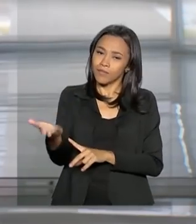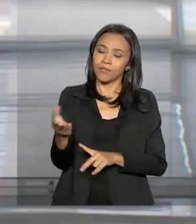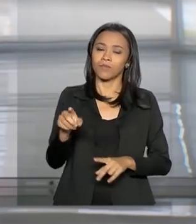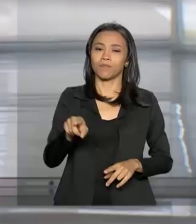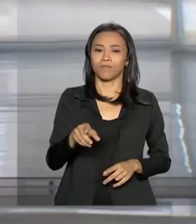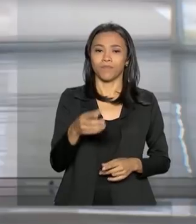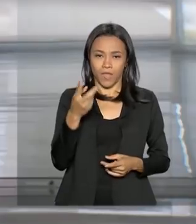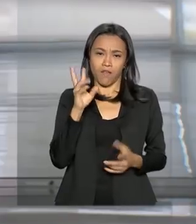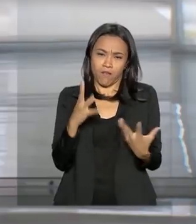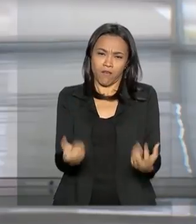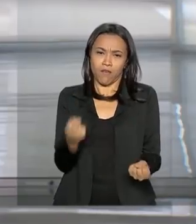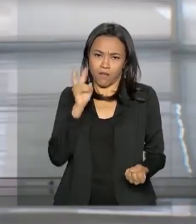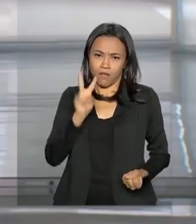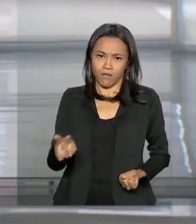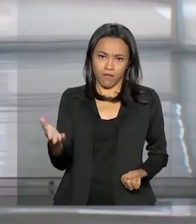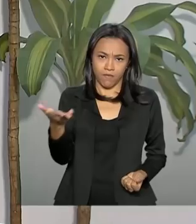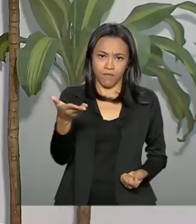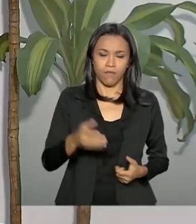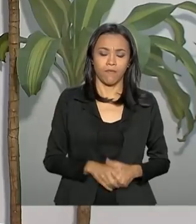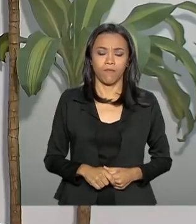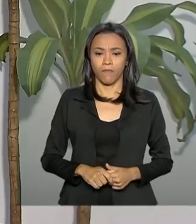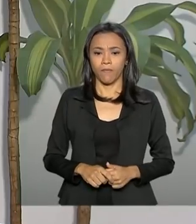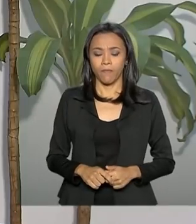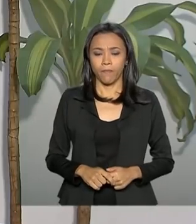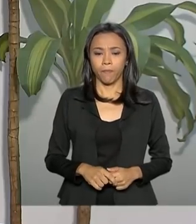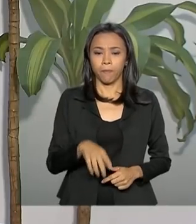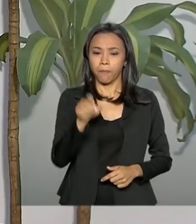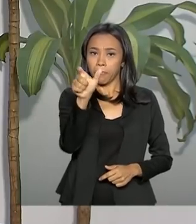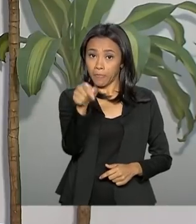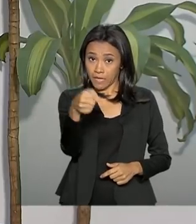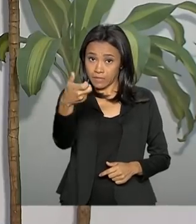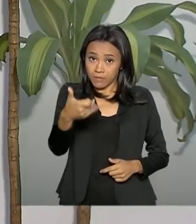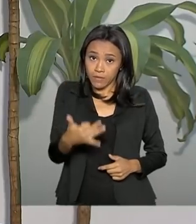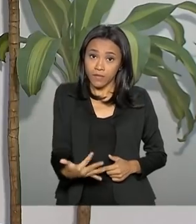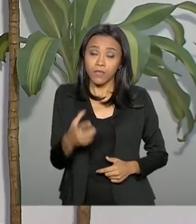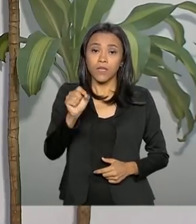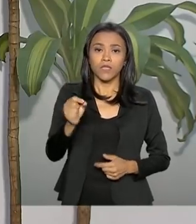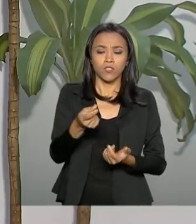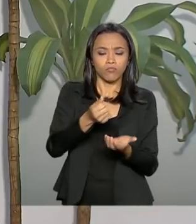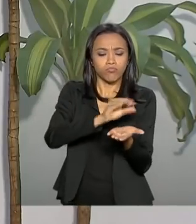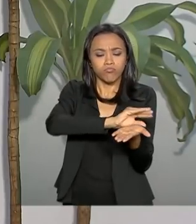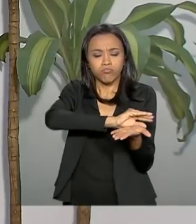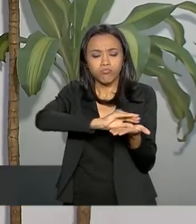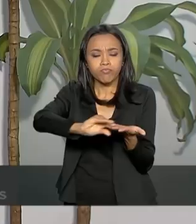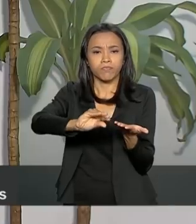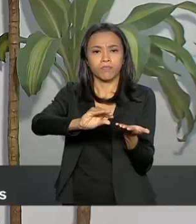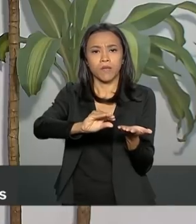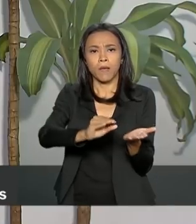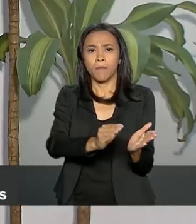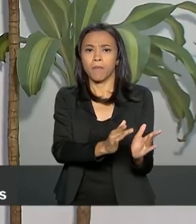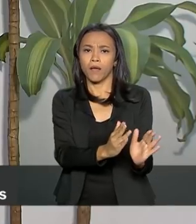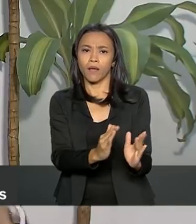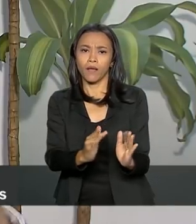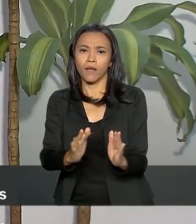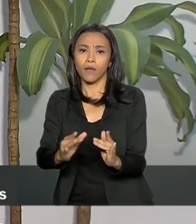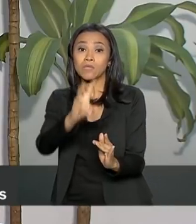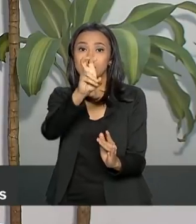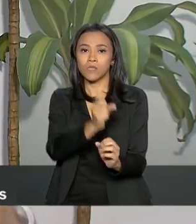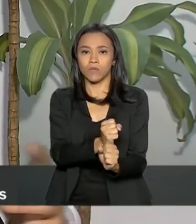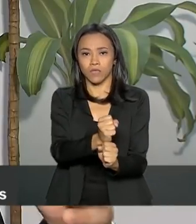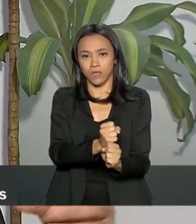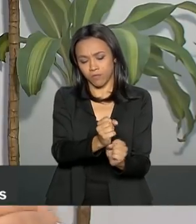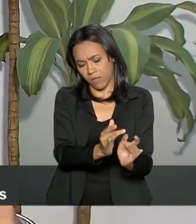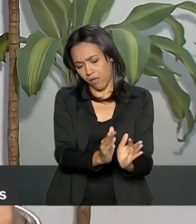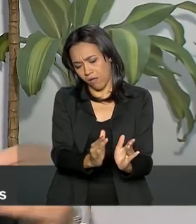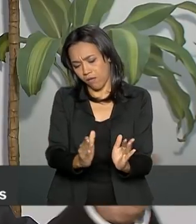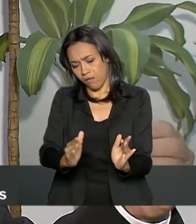Vasconcelos. Vamos ver. Esses investimentos vão acontecer durante os quatro primeiros anos, cinco primeiros anos, porque